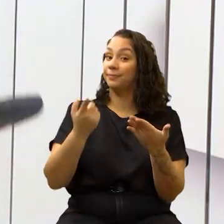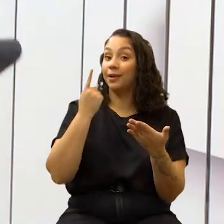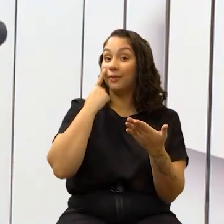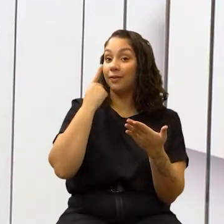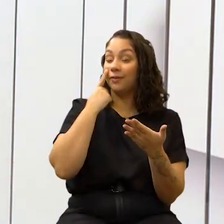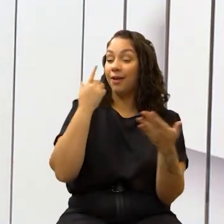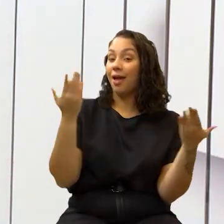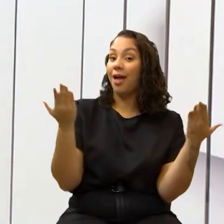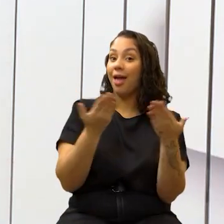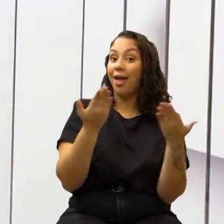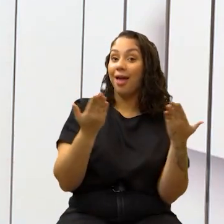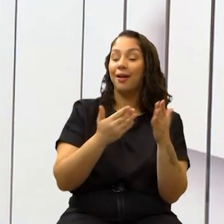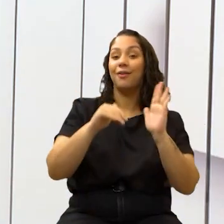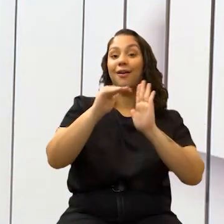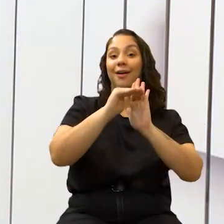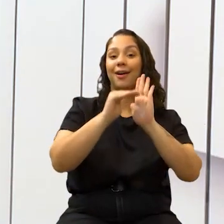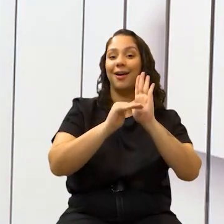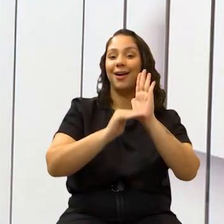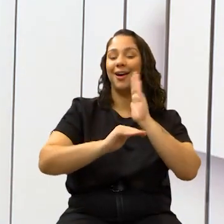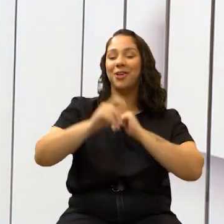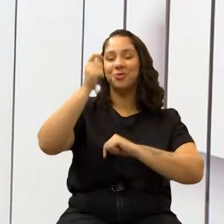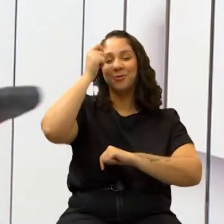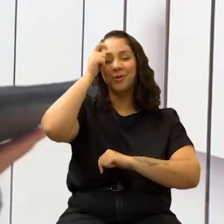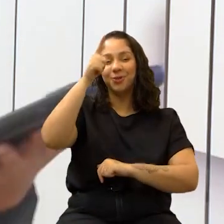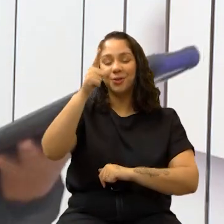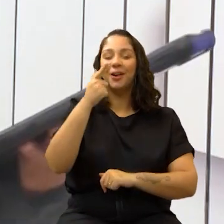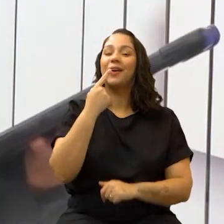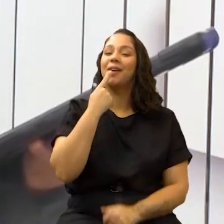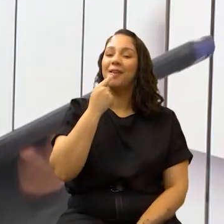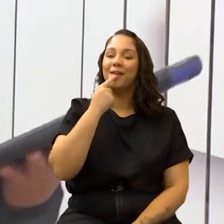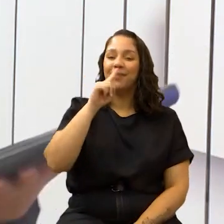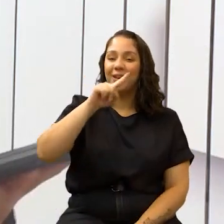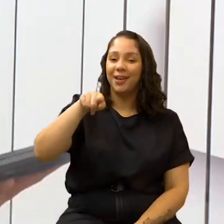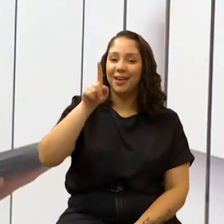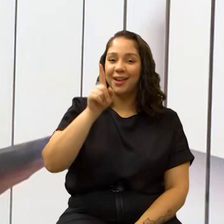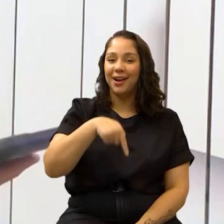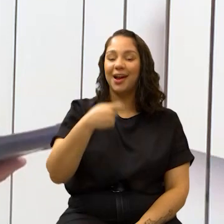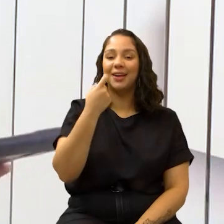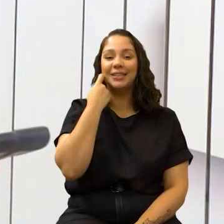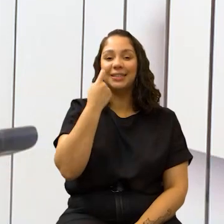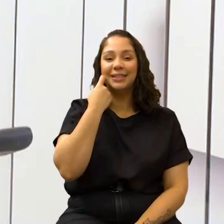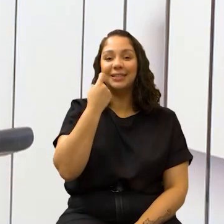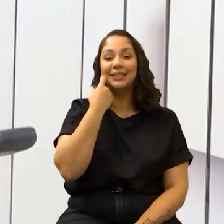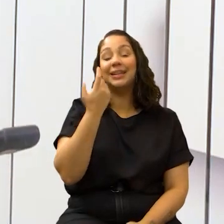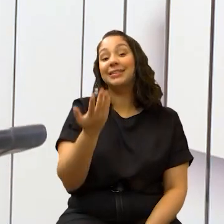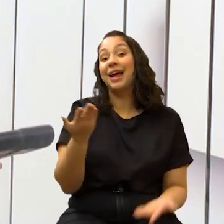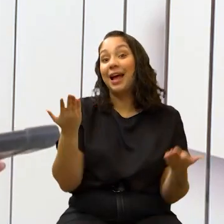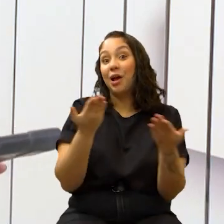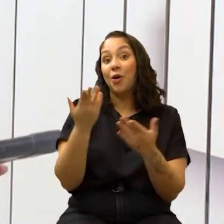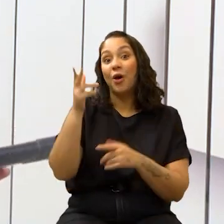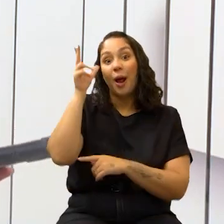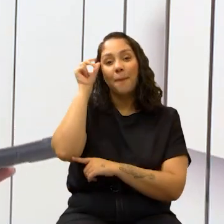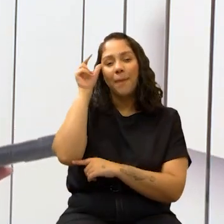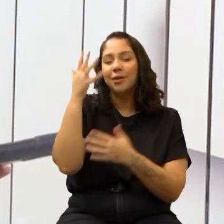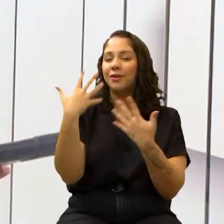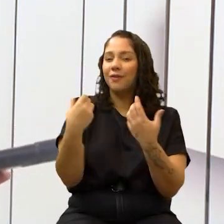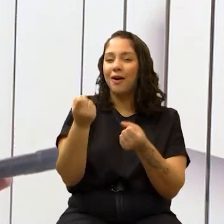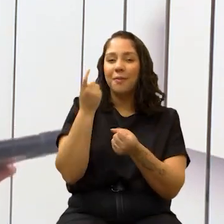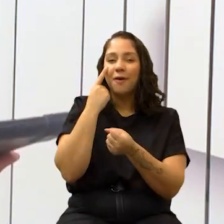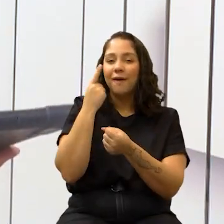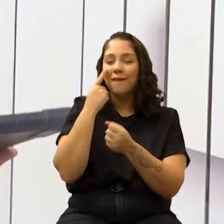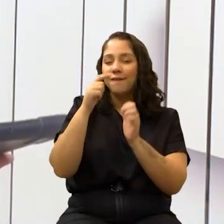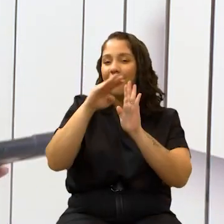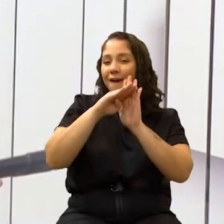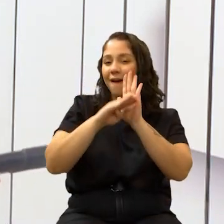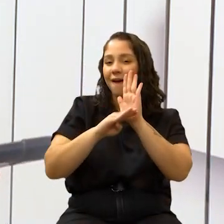campinas.sp.gov.br/secretaria/esporte-e-lazer. E olha só, agora a gente vai falar da agenda cultural, feriado de Sexta-feira Santa e Páscoa